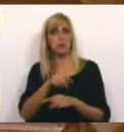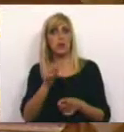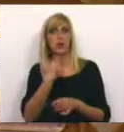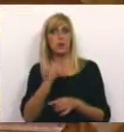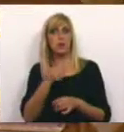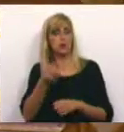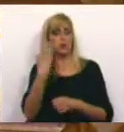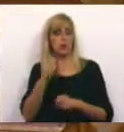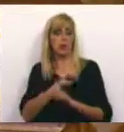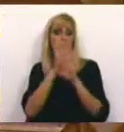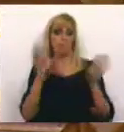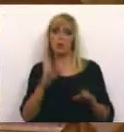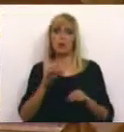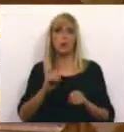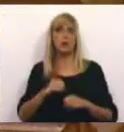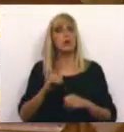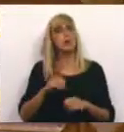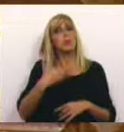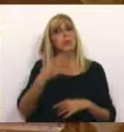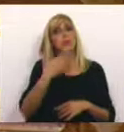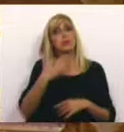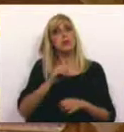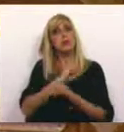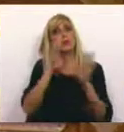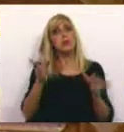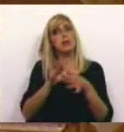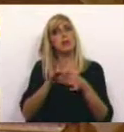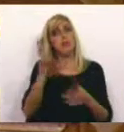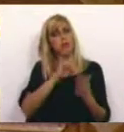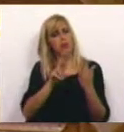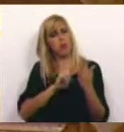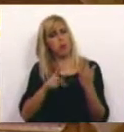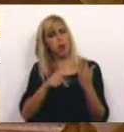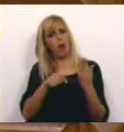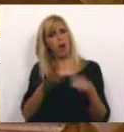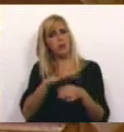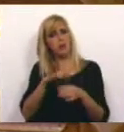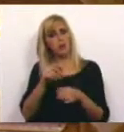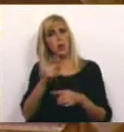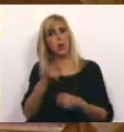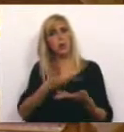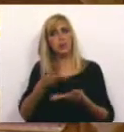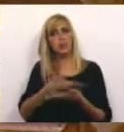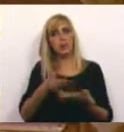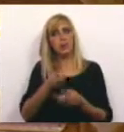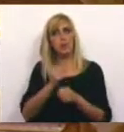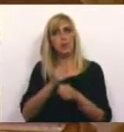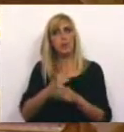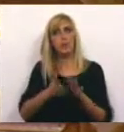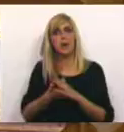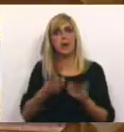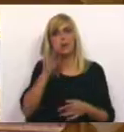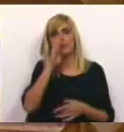esquecer naturalmente o meu primeiro pedido de esclarecimento e que tem a ver com a leitura que faz da situação da nossa economia e do emprego